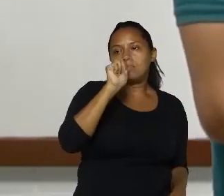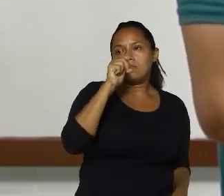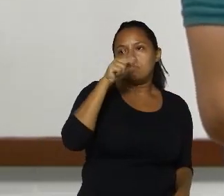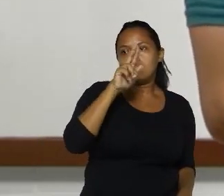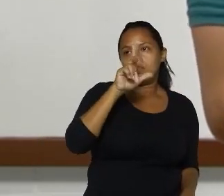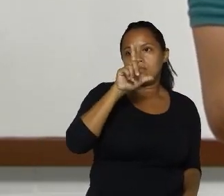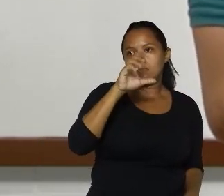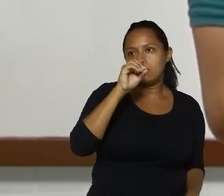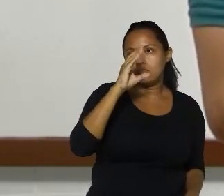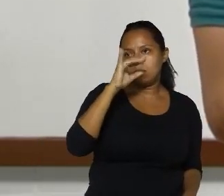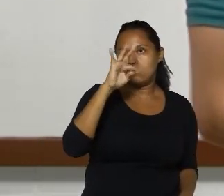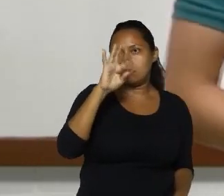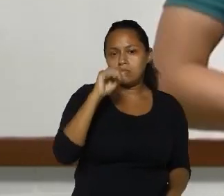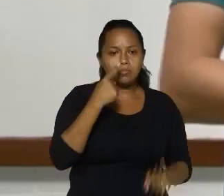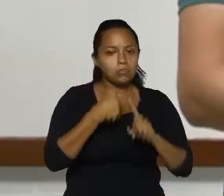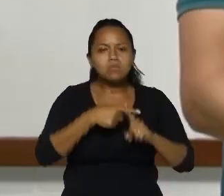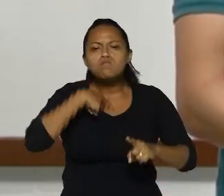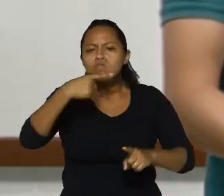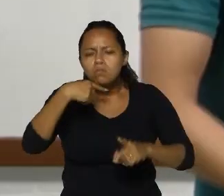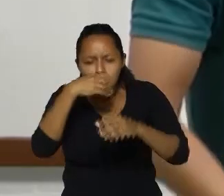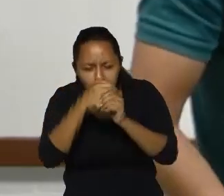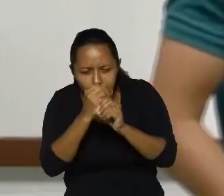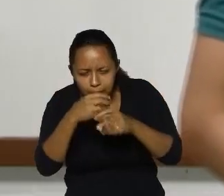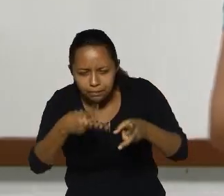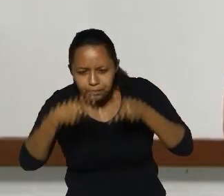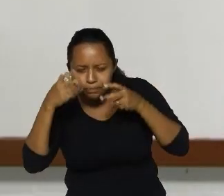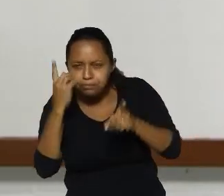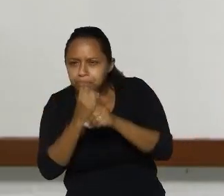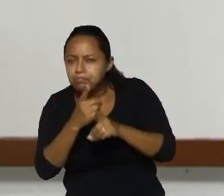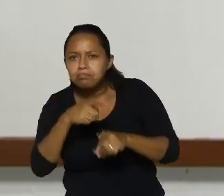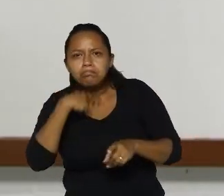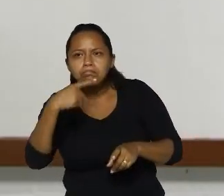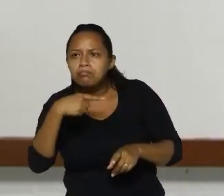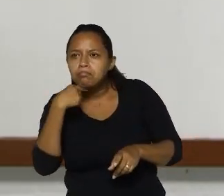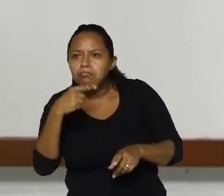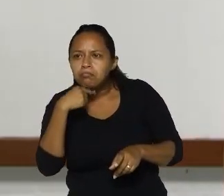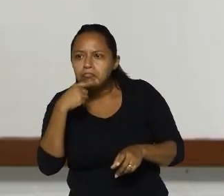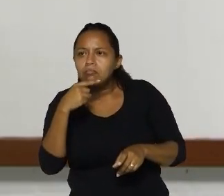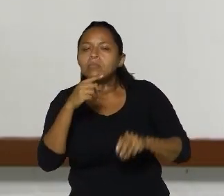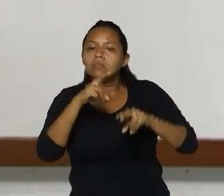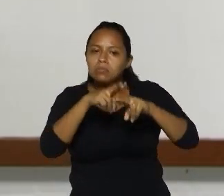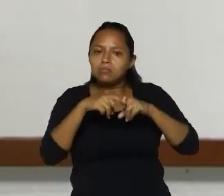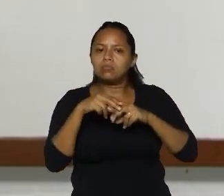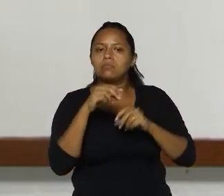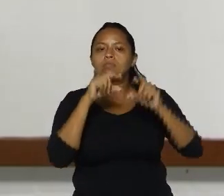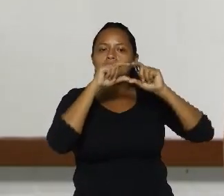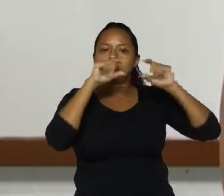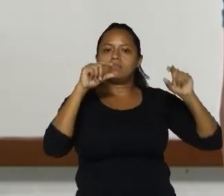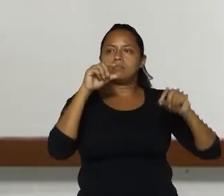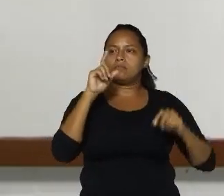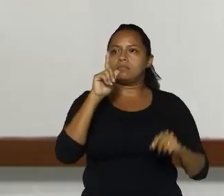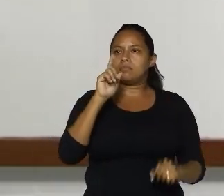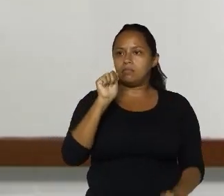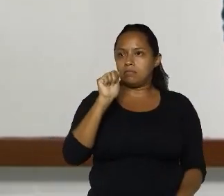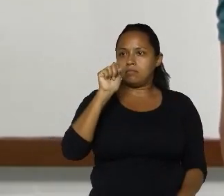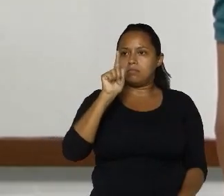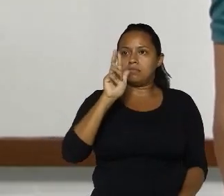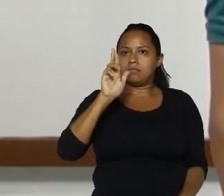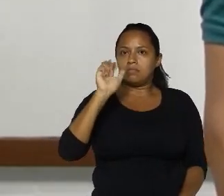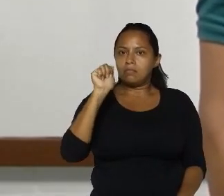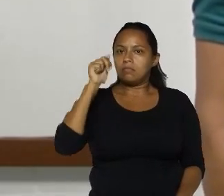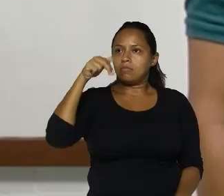de grânulos nessas células. Por esta razão, elas são classificadas como agranulócitos. Todas essas